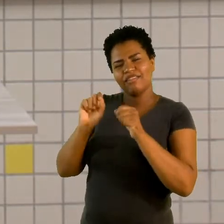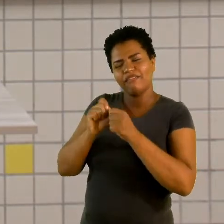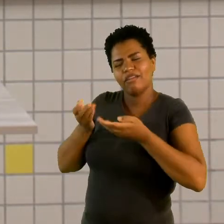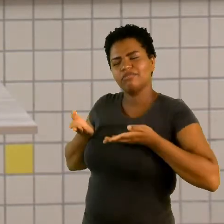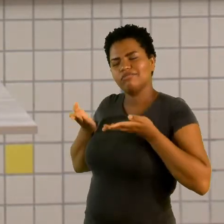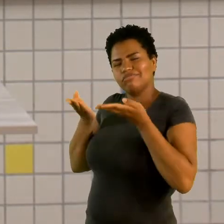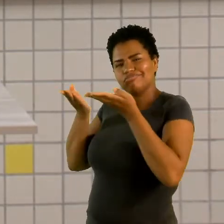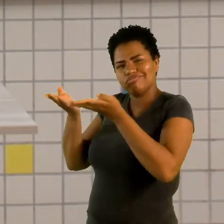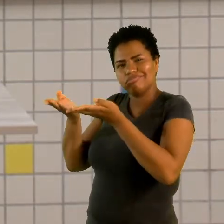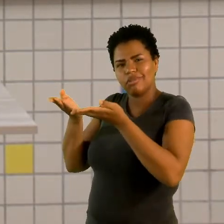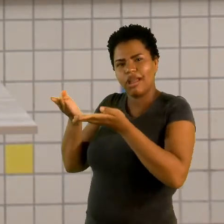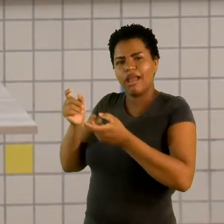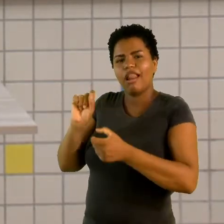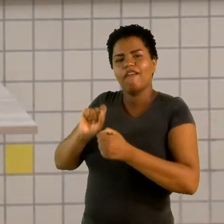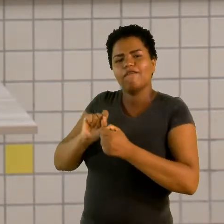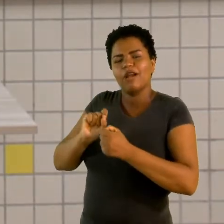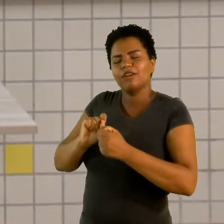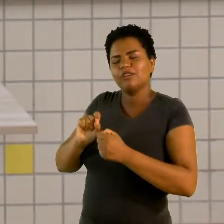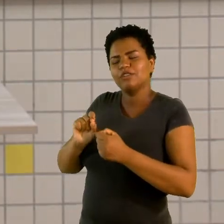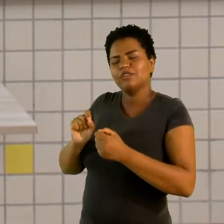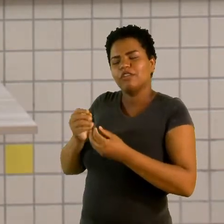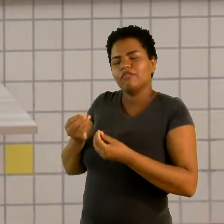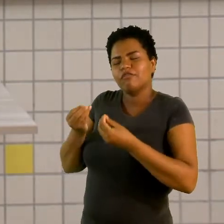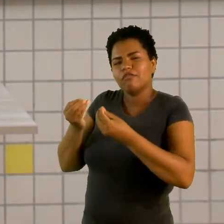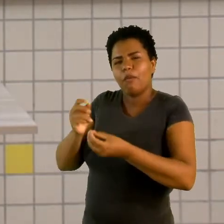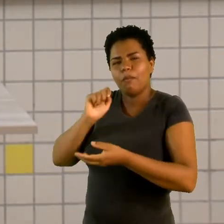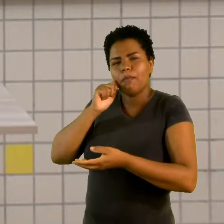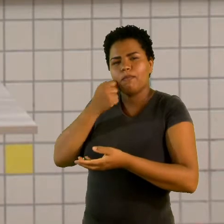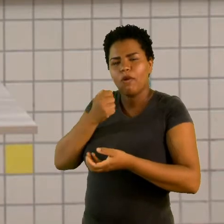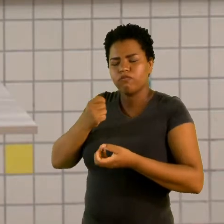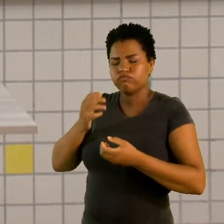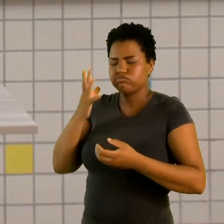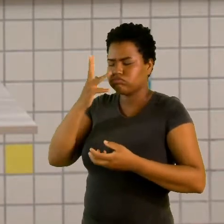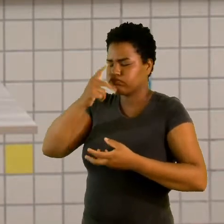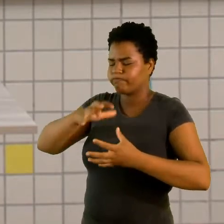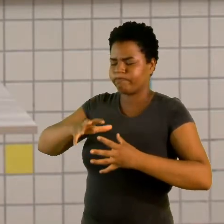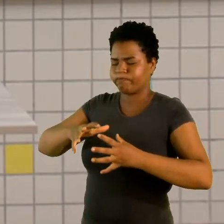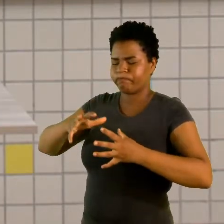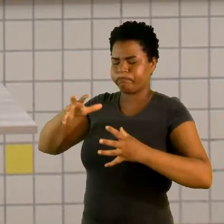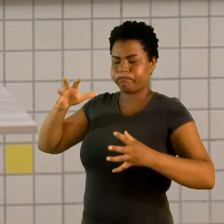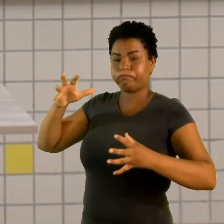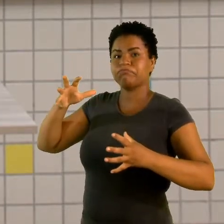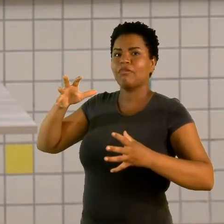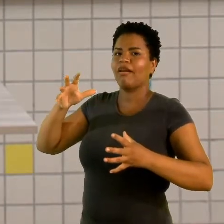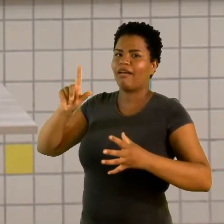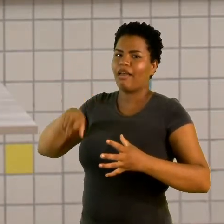quê? Para o pão ficar bonito, crescer. Vai usar o fermento, não é?